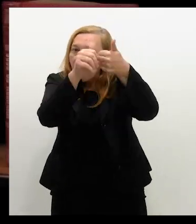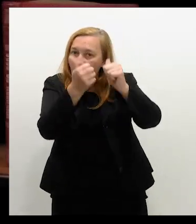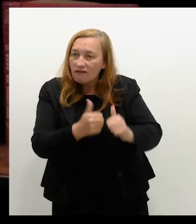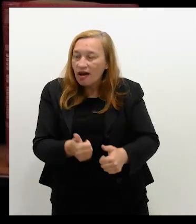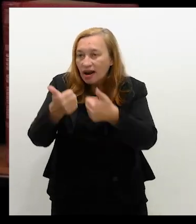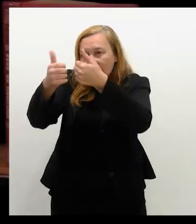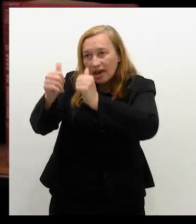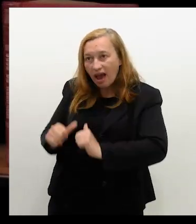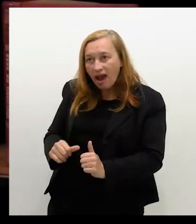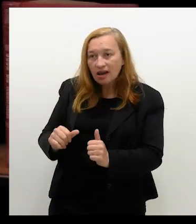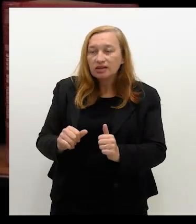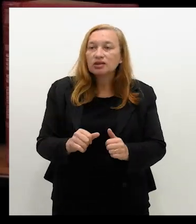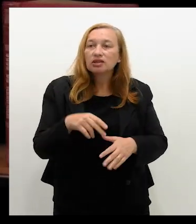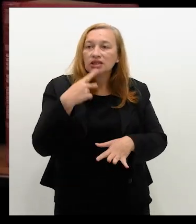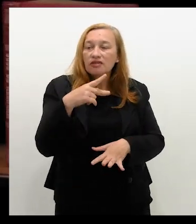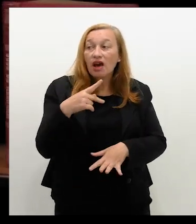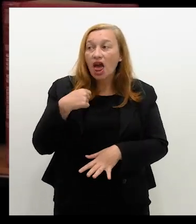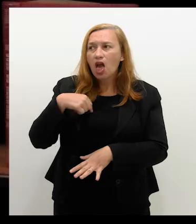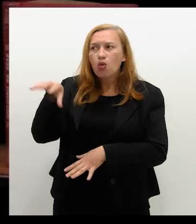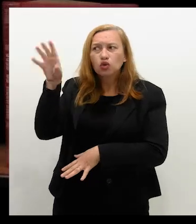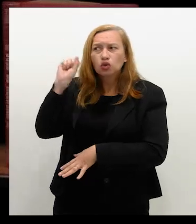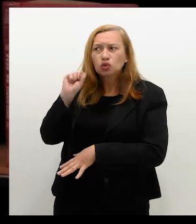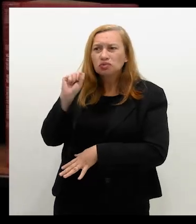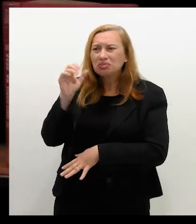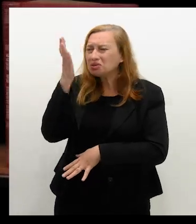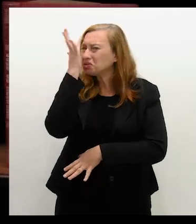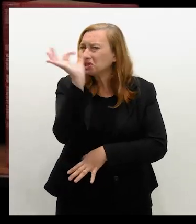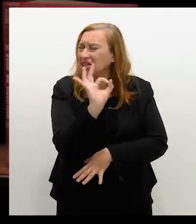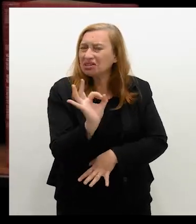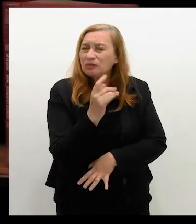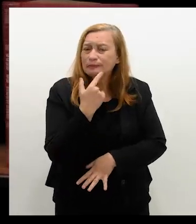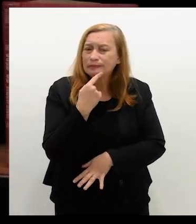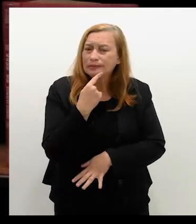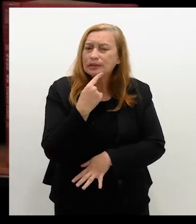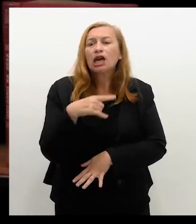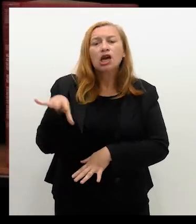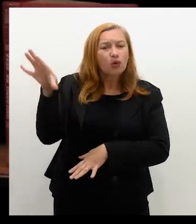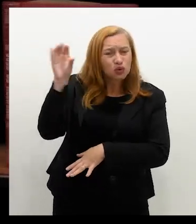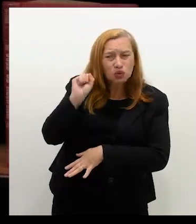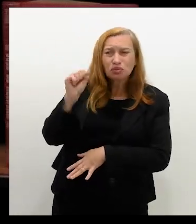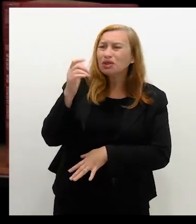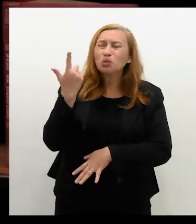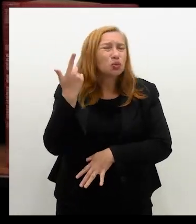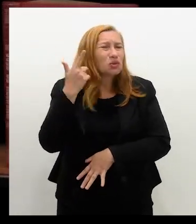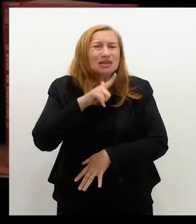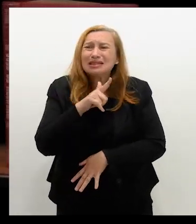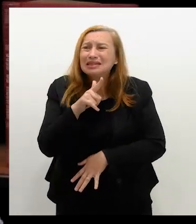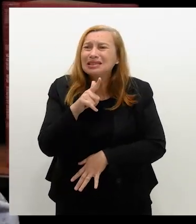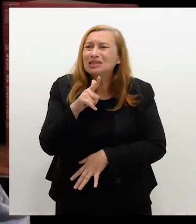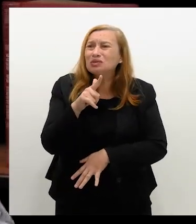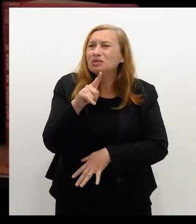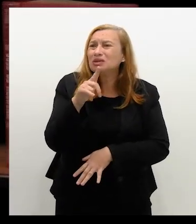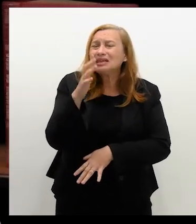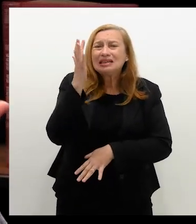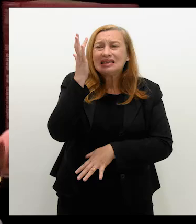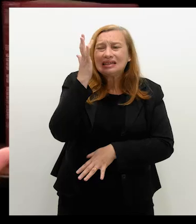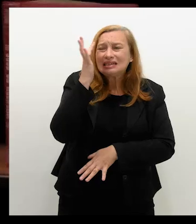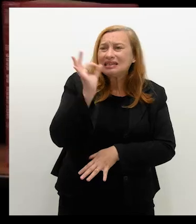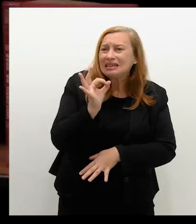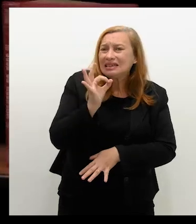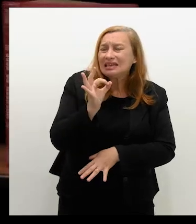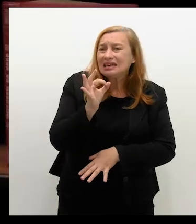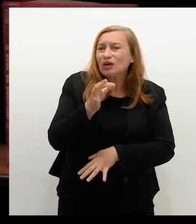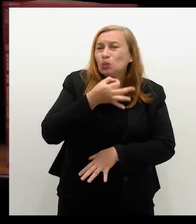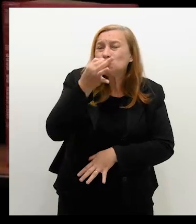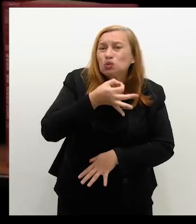avaliar as pessoas que falam assim, eu escuto, mas eu não entendo. Eu escuto, mas eu não consigo localizar muito bem o